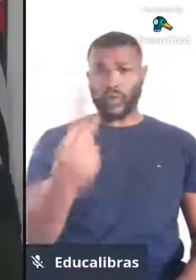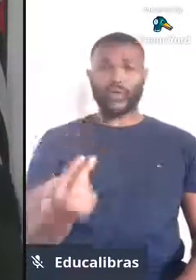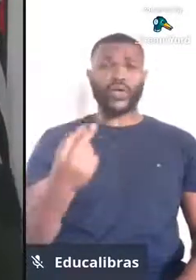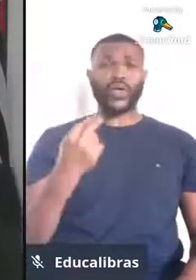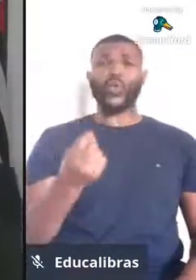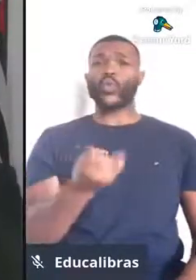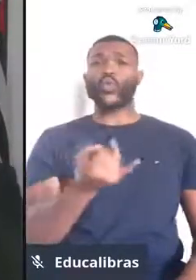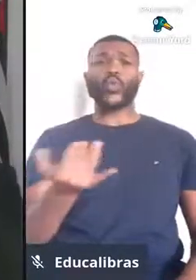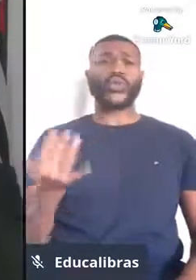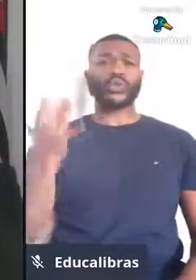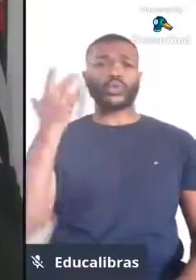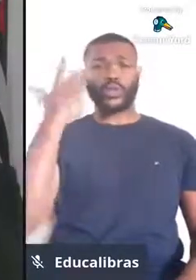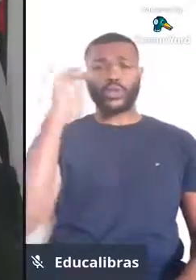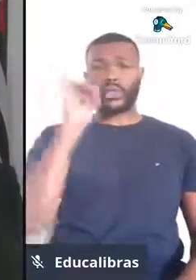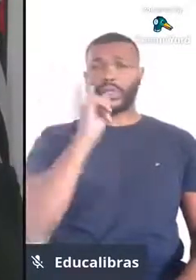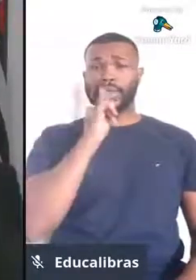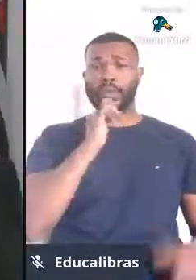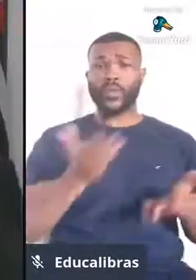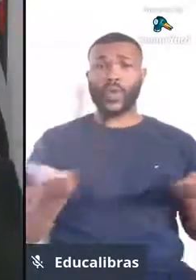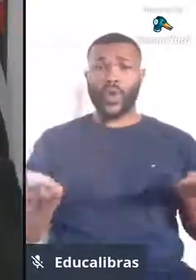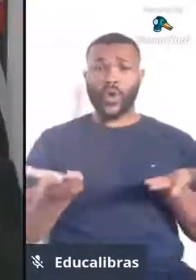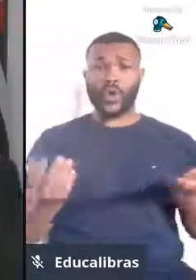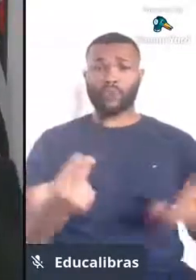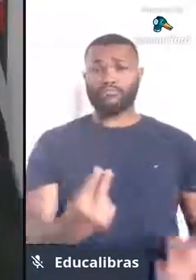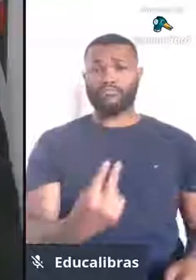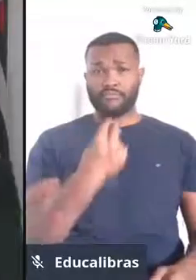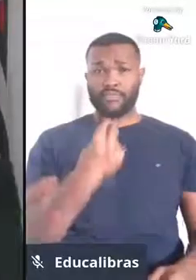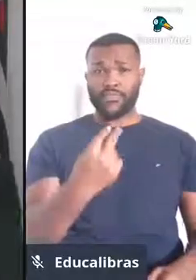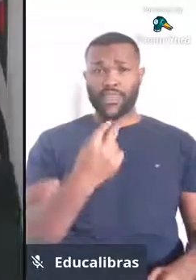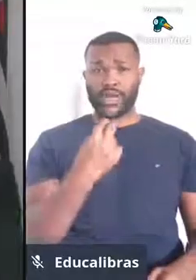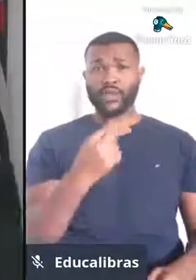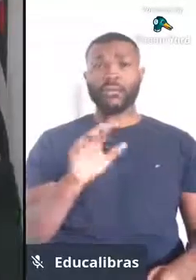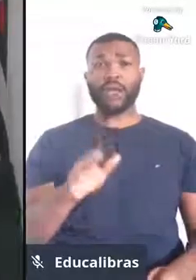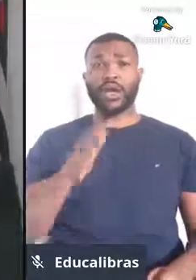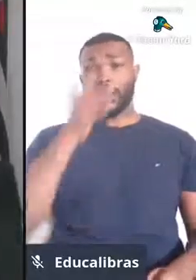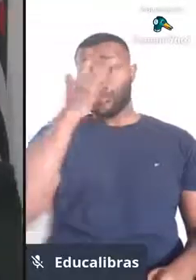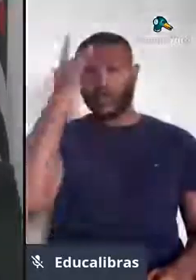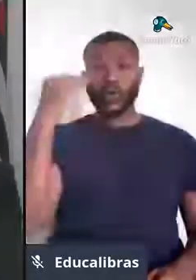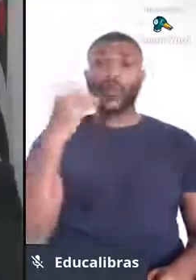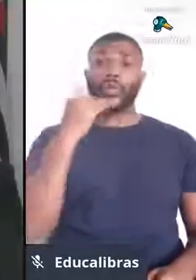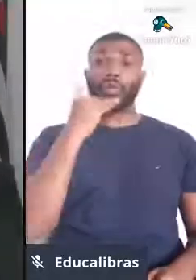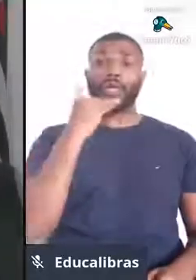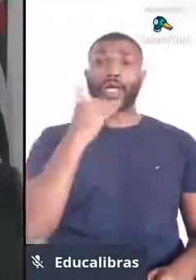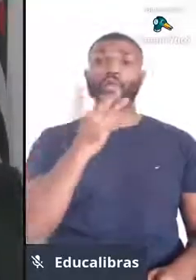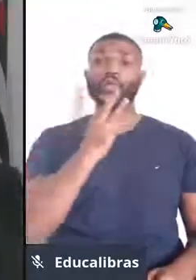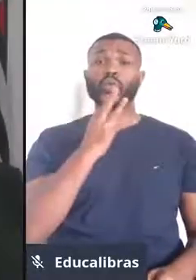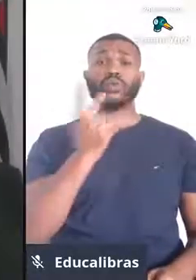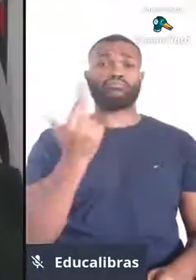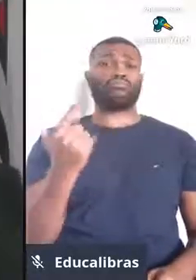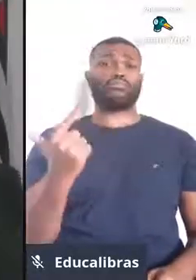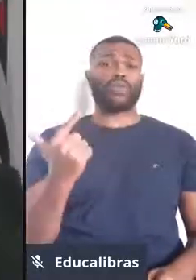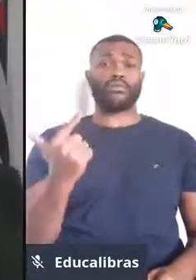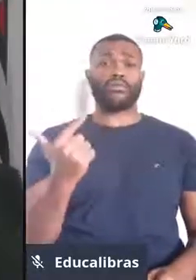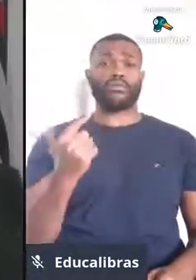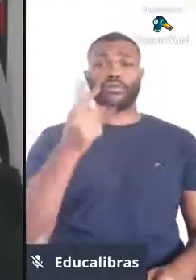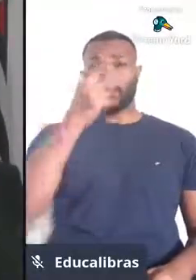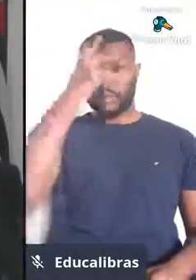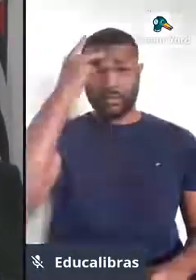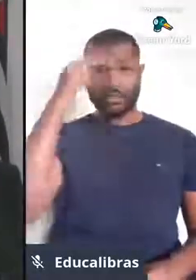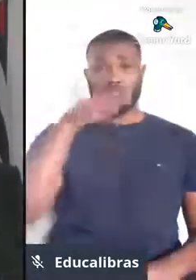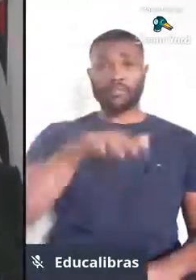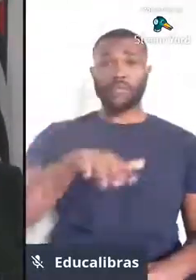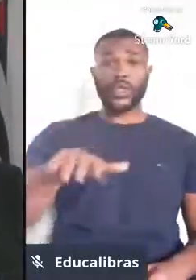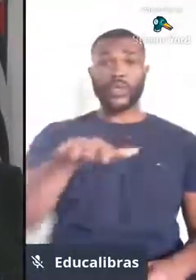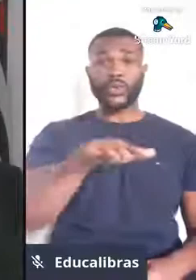por exemplo, agora nos assistindo, mas são pessoas que eu não vou ter a oportunidade de conhecer, né? São pessoas que, se